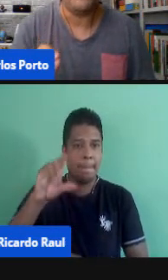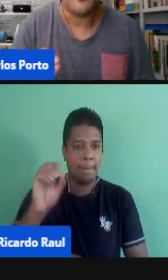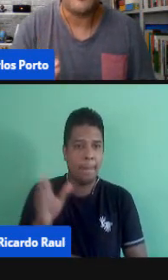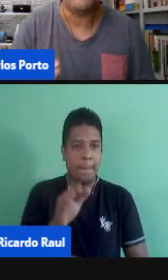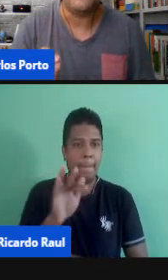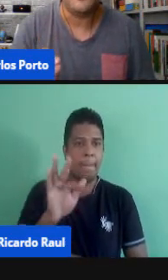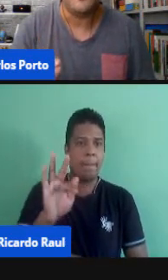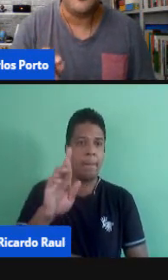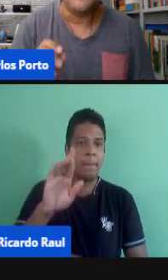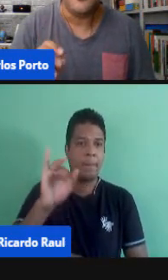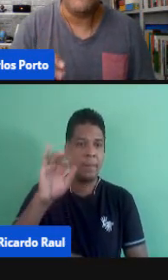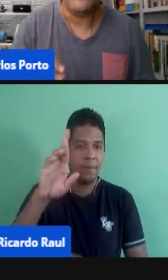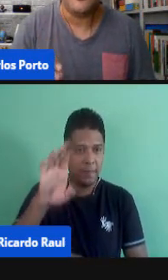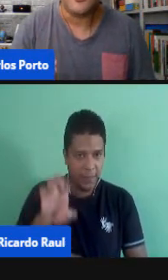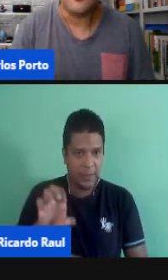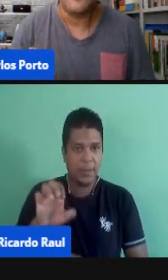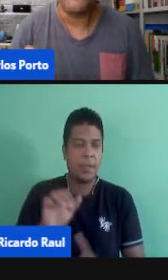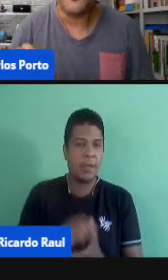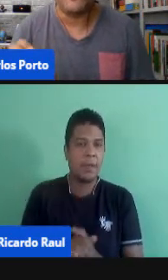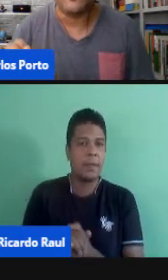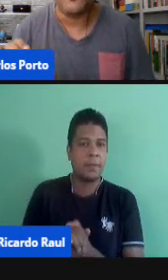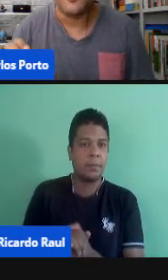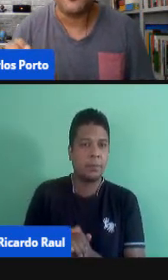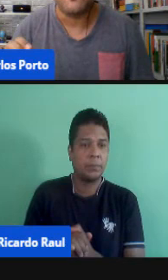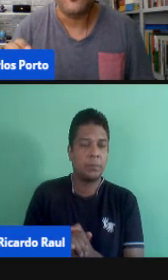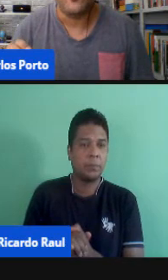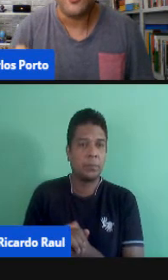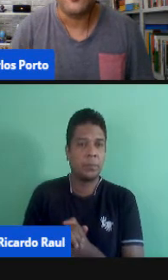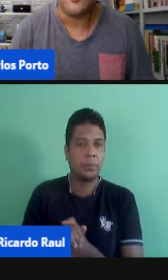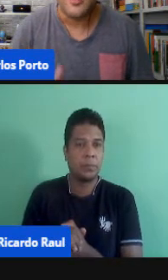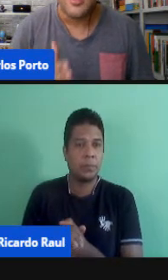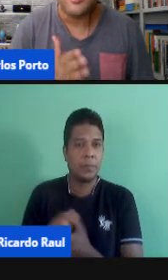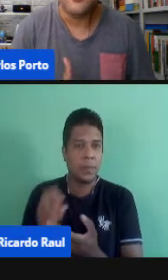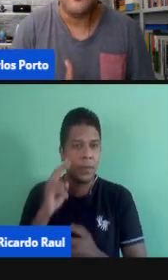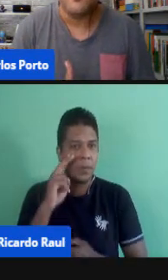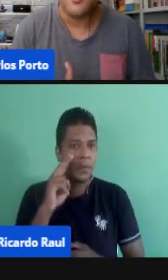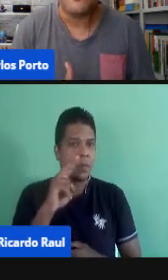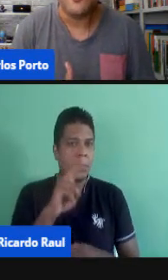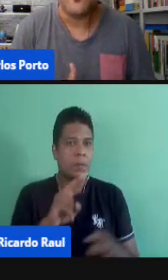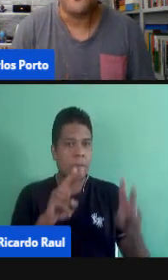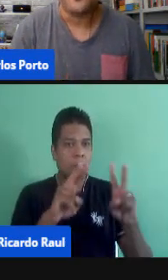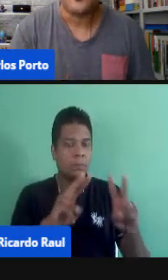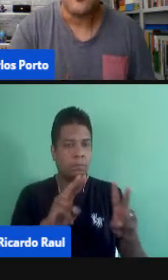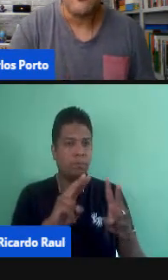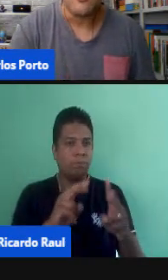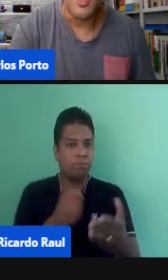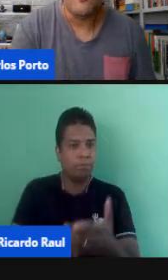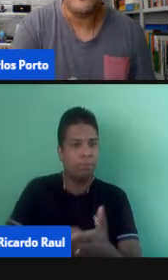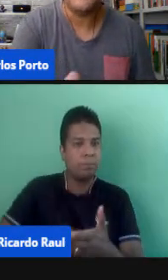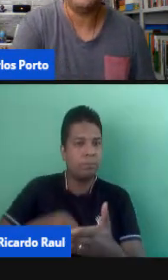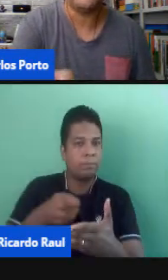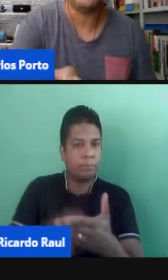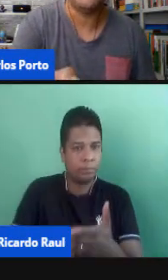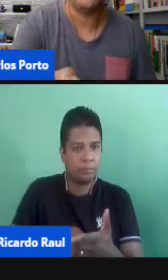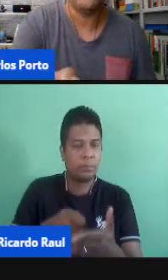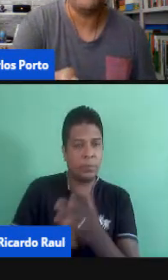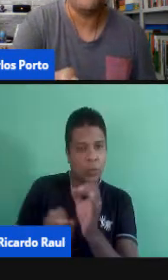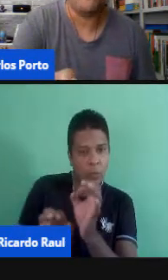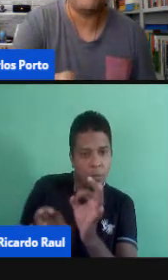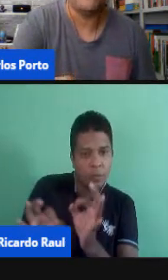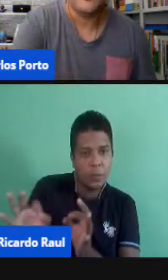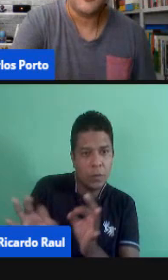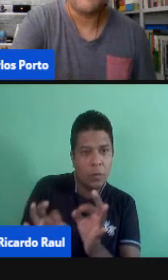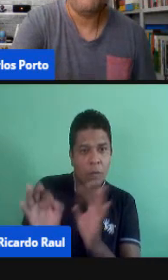nós pontuarmos que temos que trazer para essas visões a determinação, a organização,